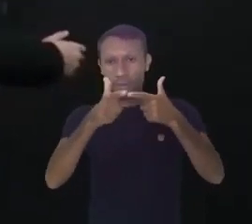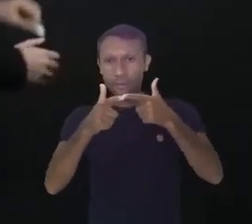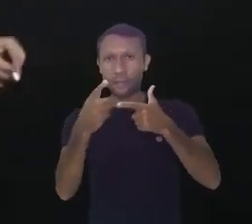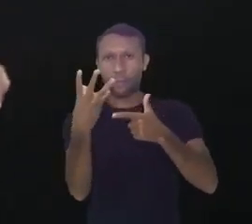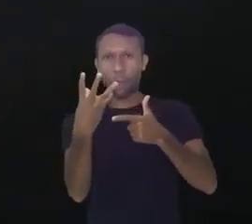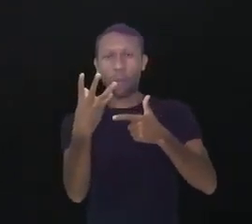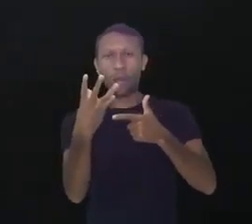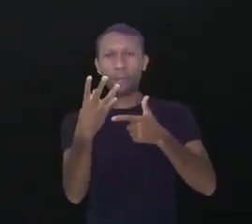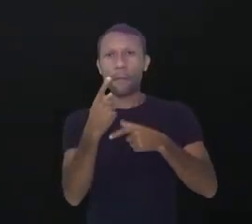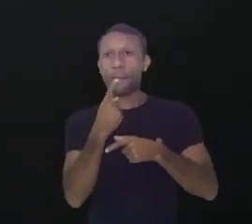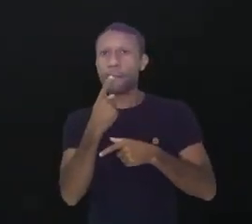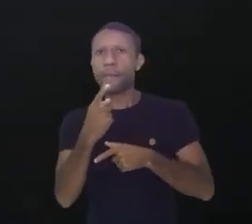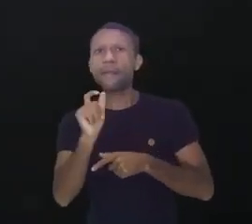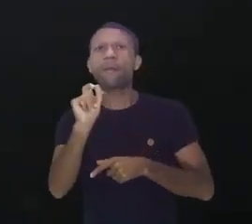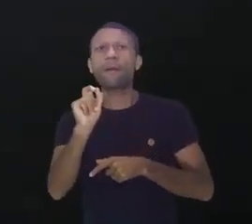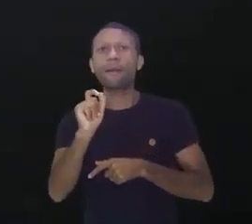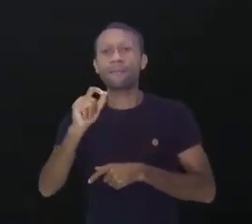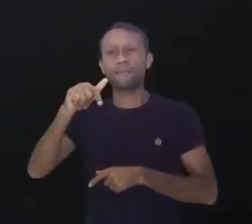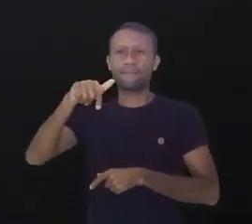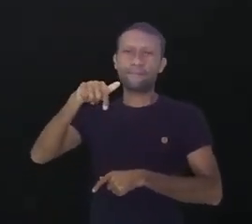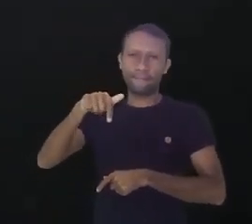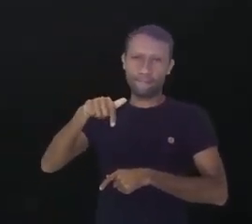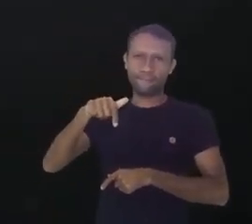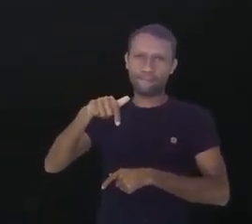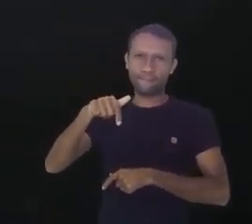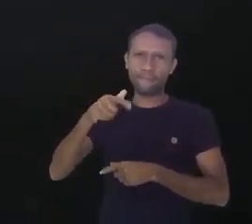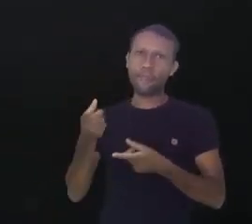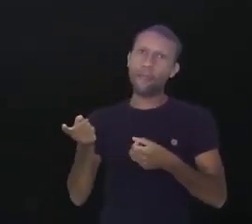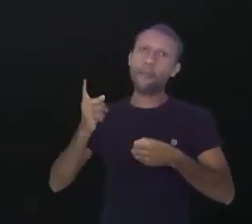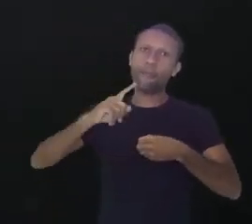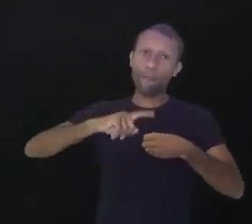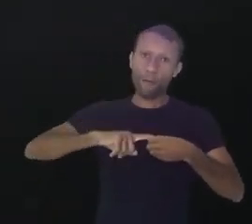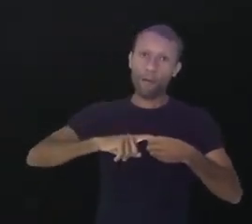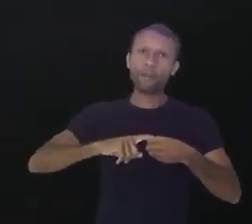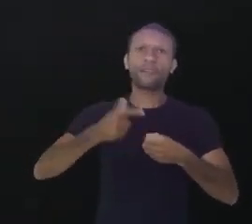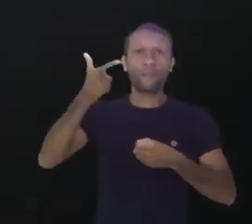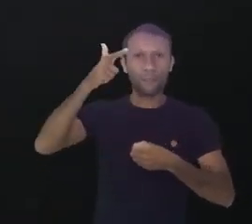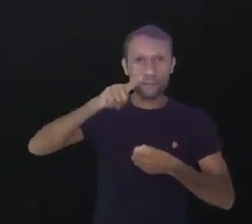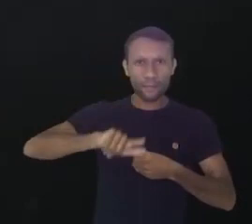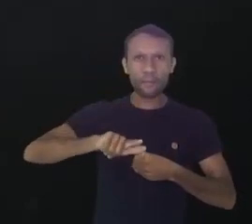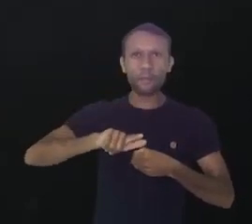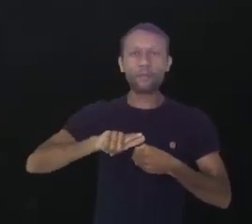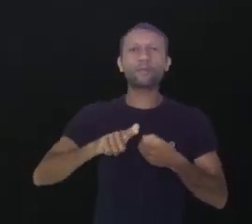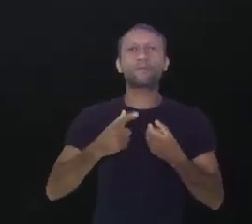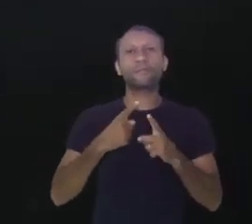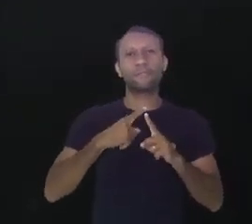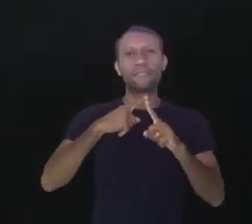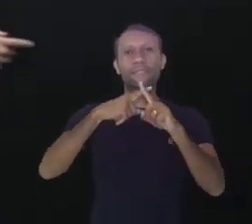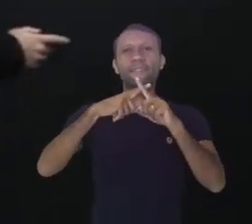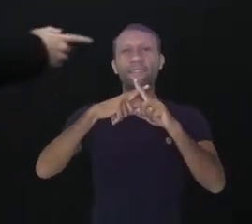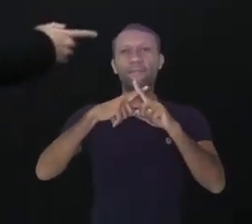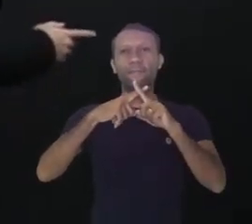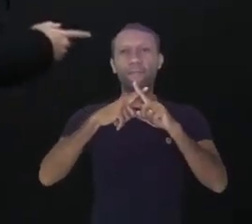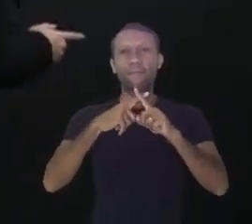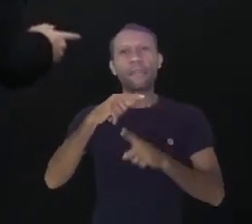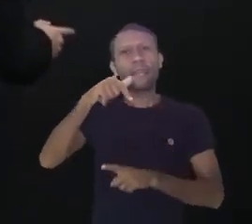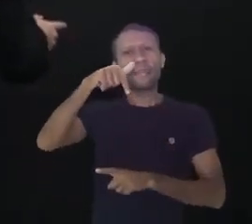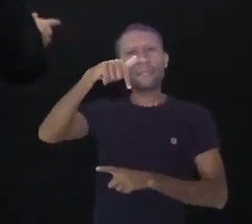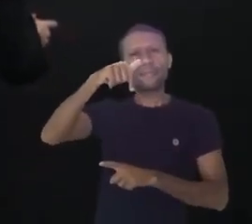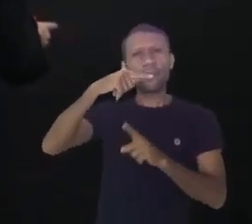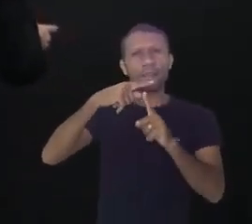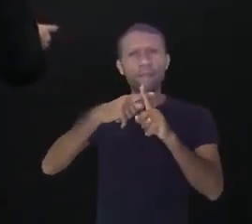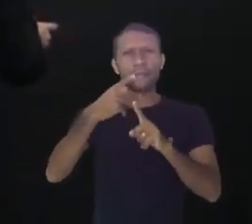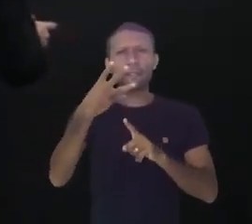o mais próximo é o 7. E a gente volta agora fazendo a multiplicação. 7